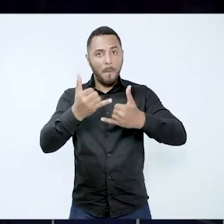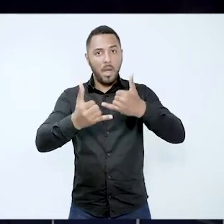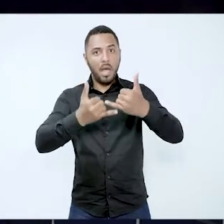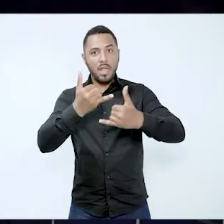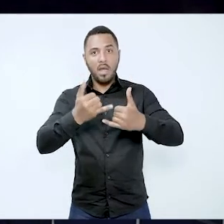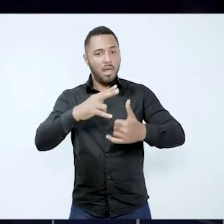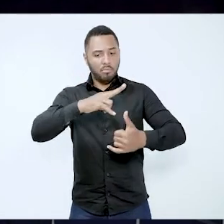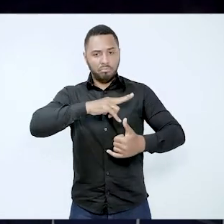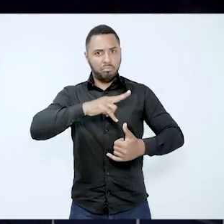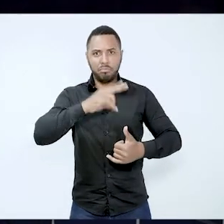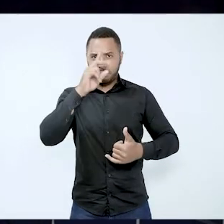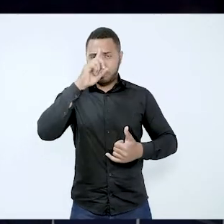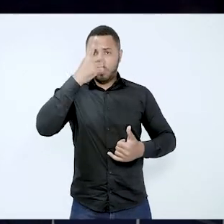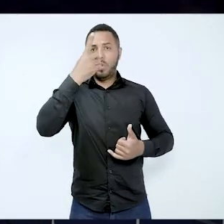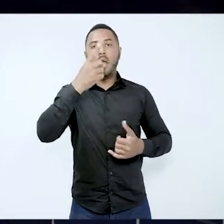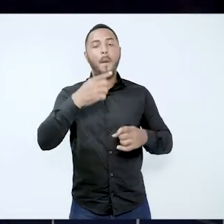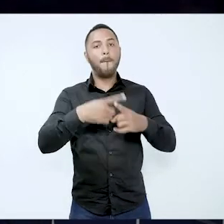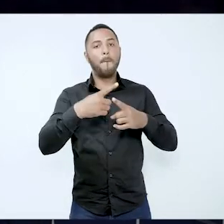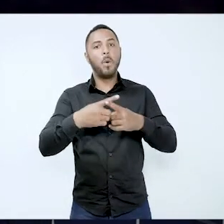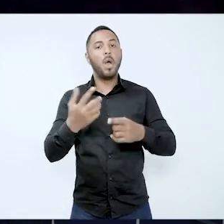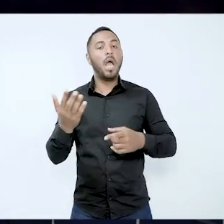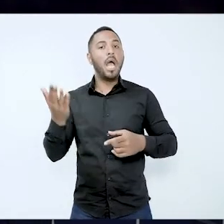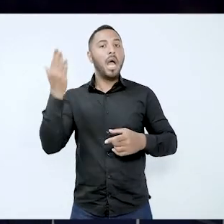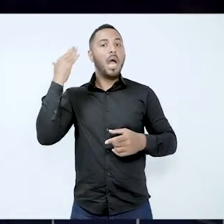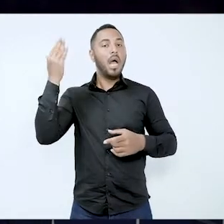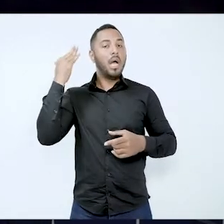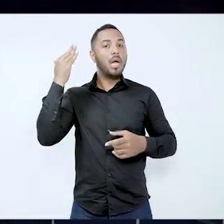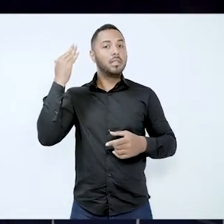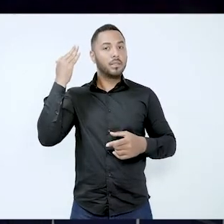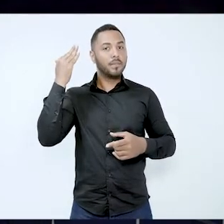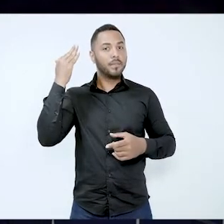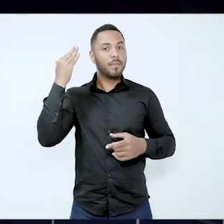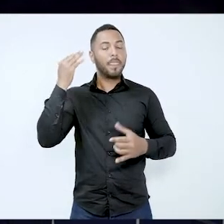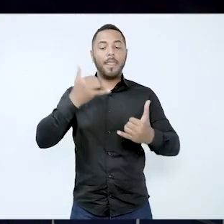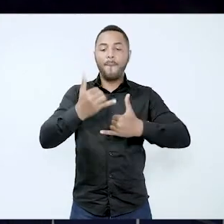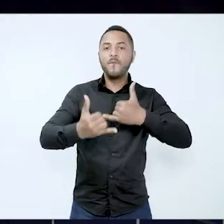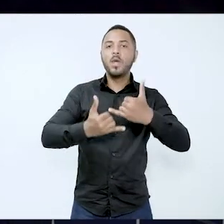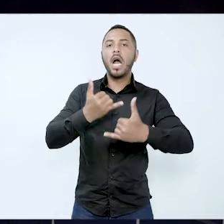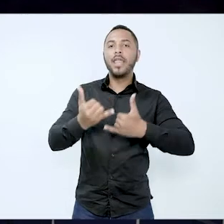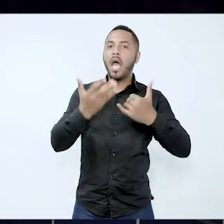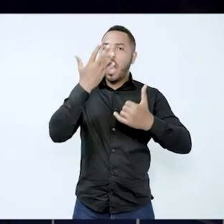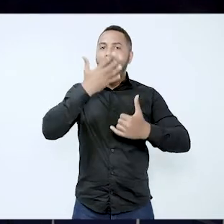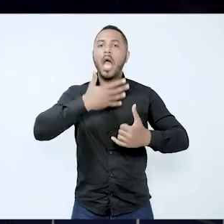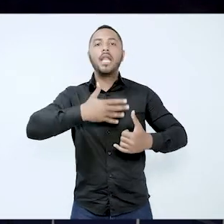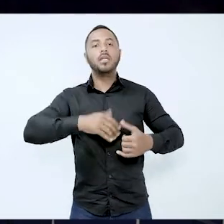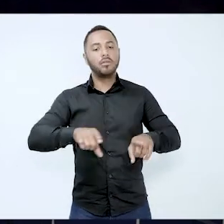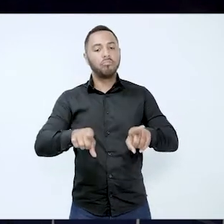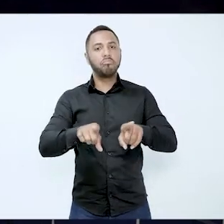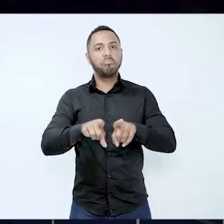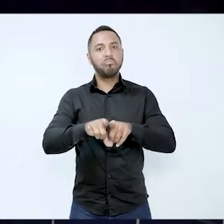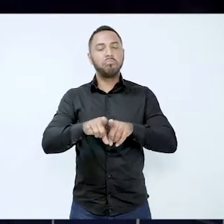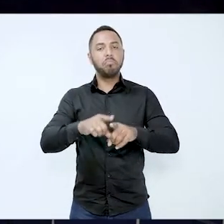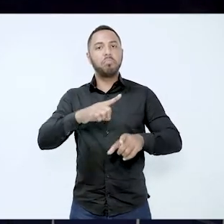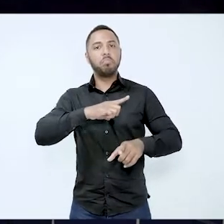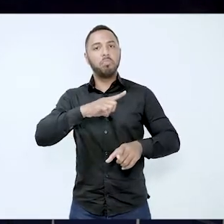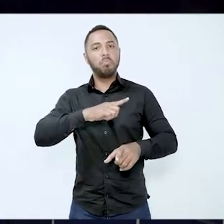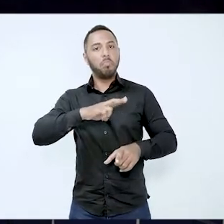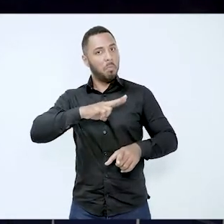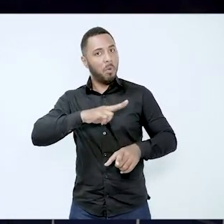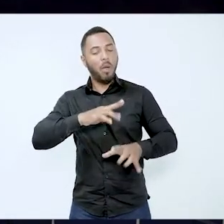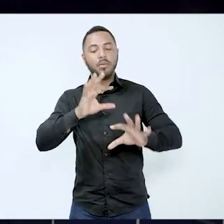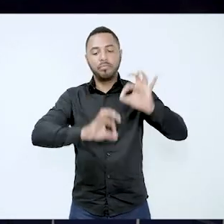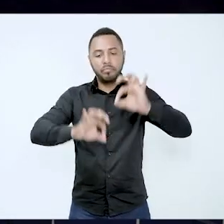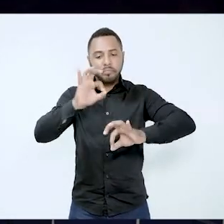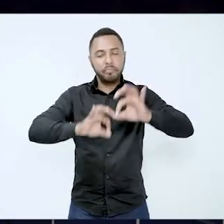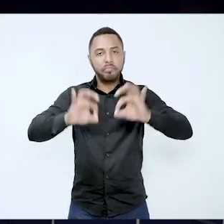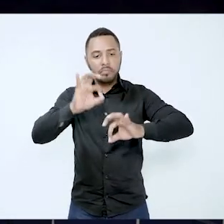algo comprado. Antigamente os brinquedos eles eram confeccionados pelas próprias crianças, né? Uma tampa de xarope